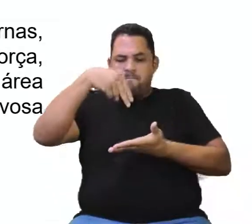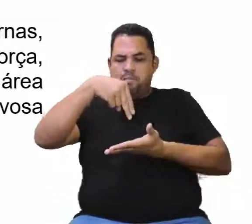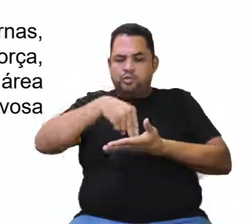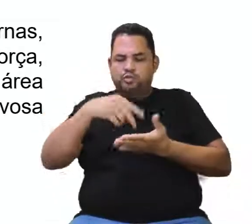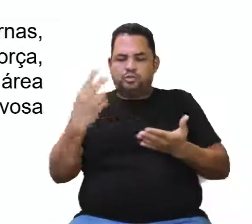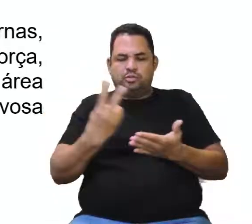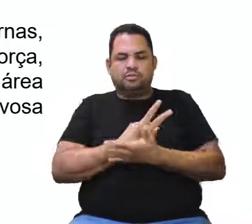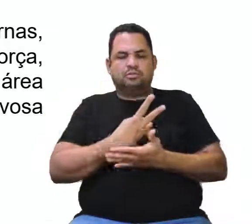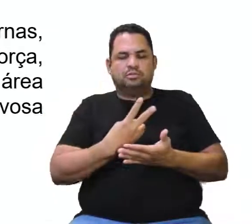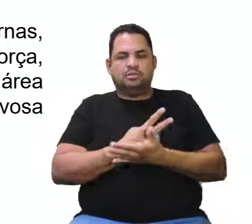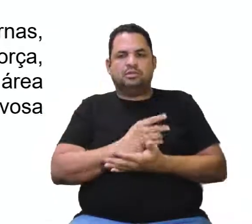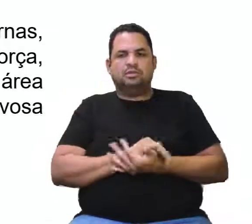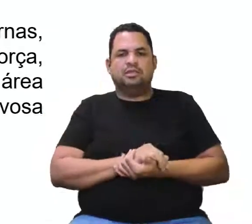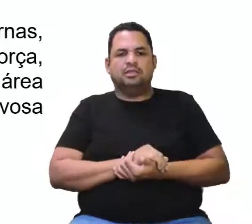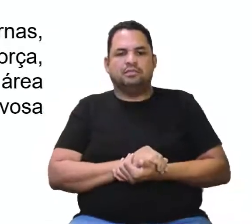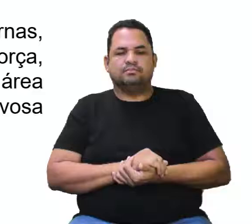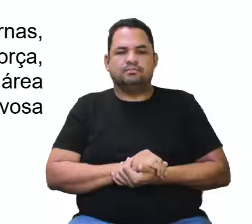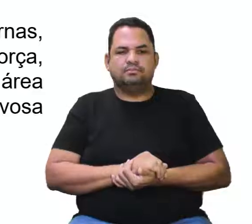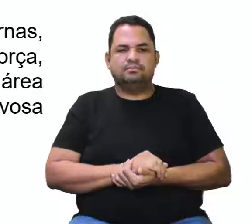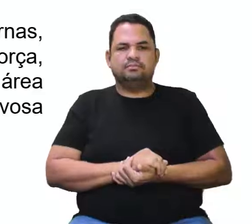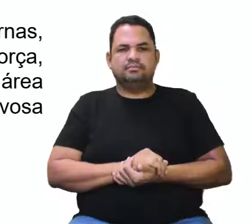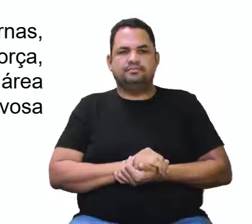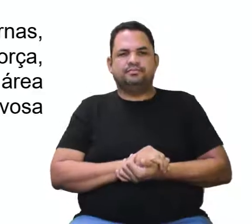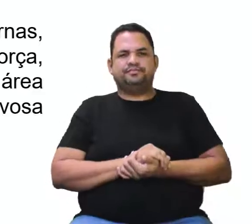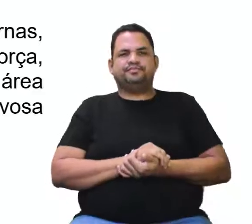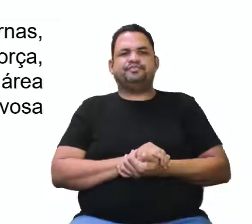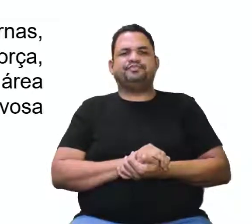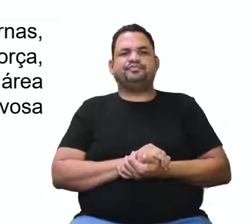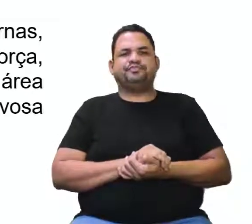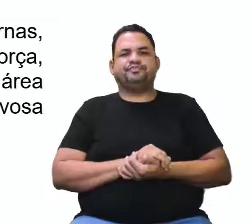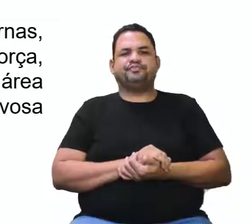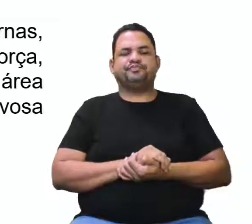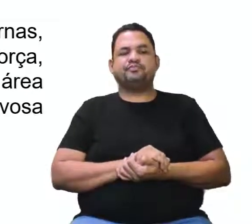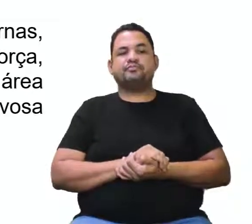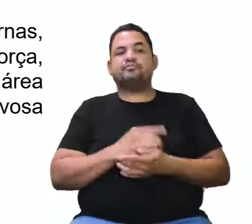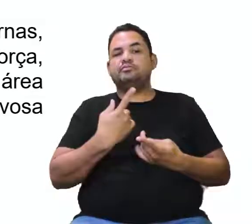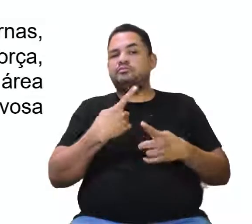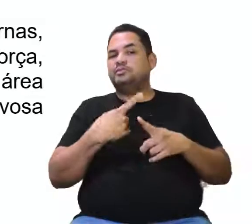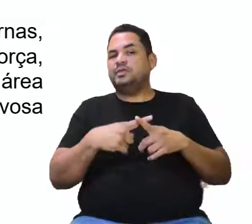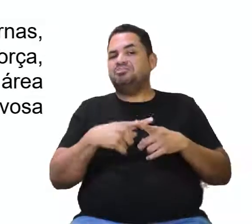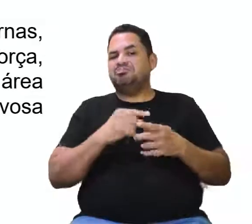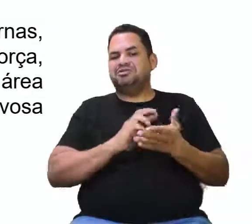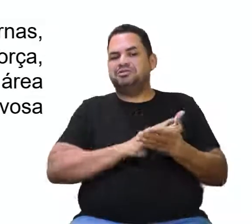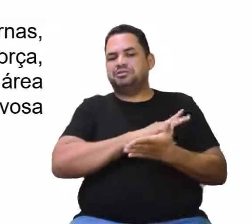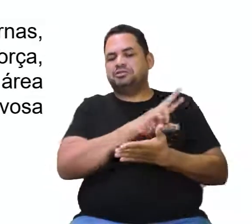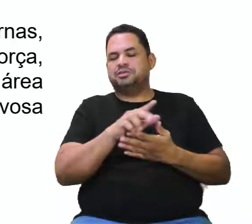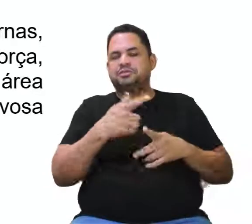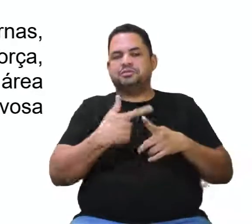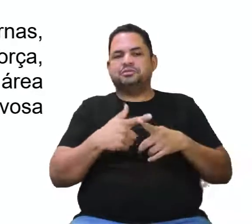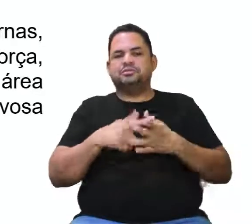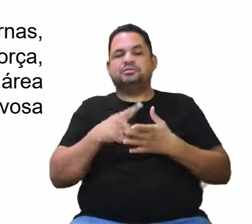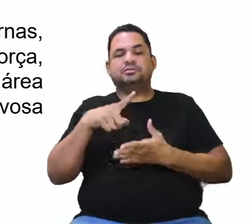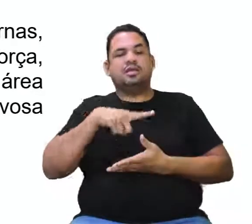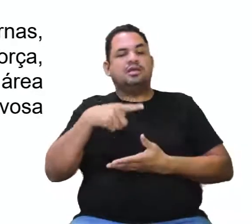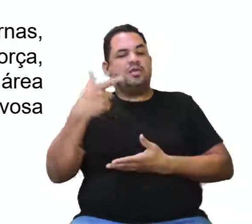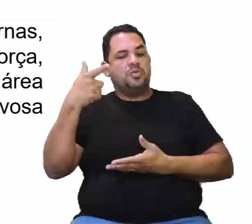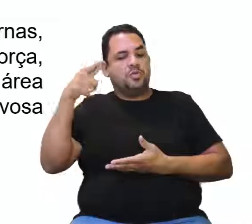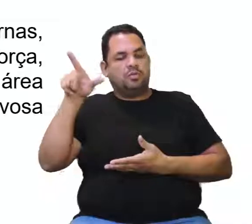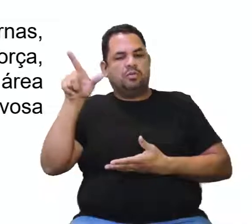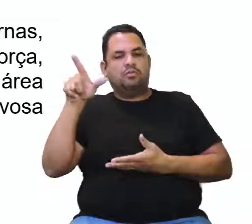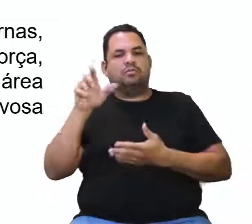é somente a má postura. Quando a gente analisa aqui causa multifatorial, significa que pode ter